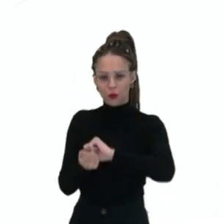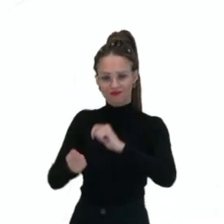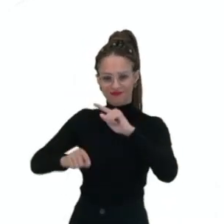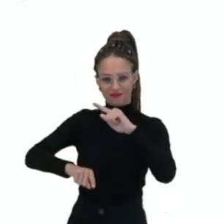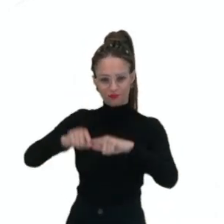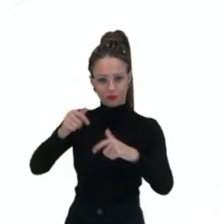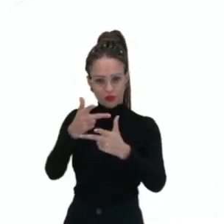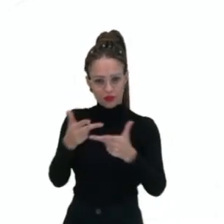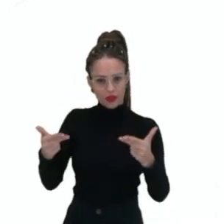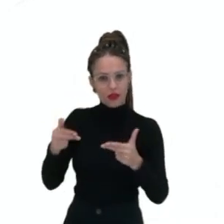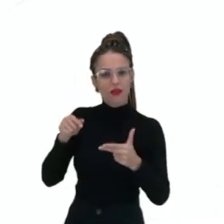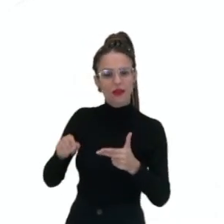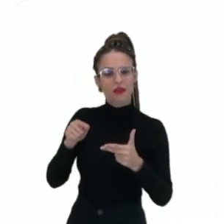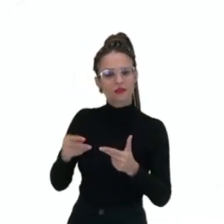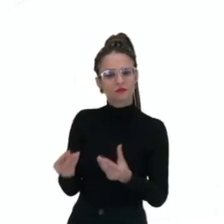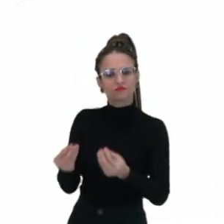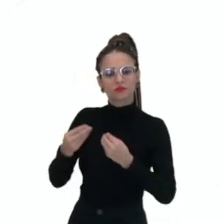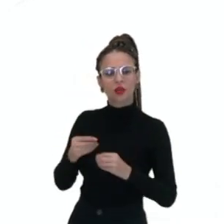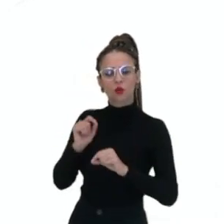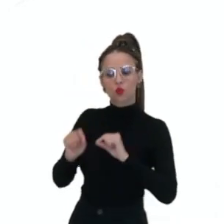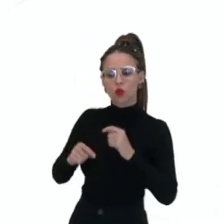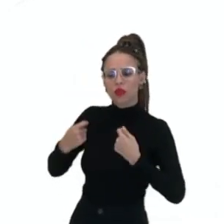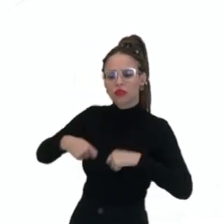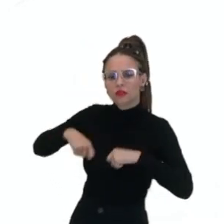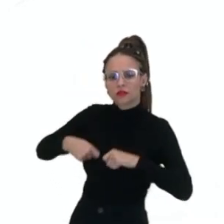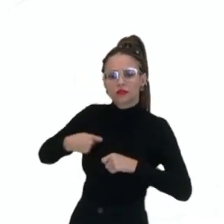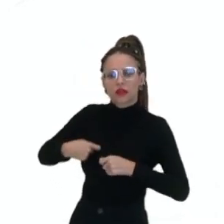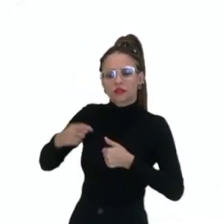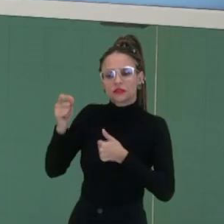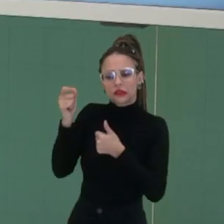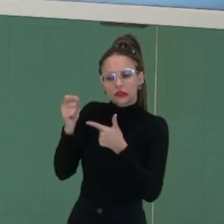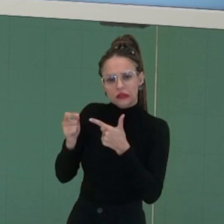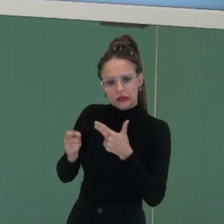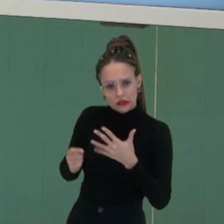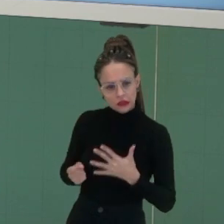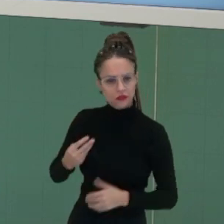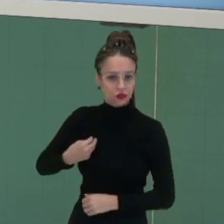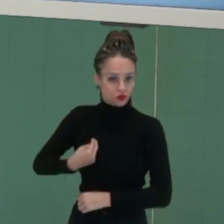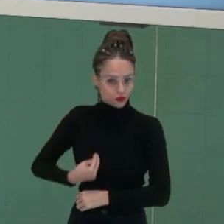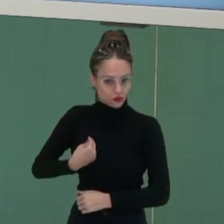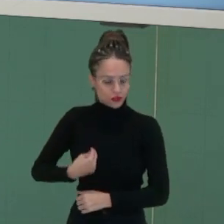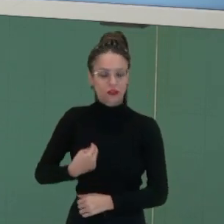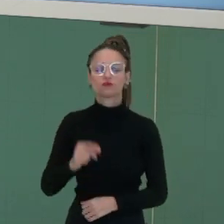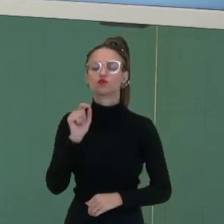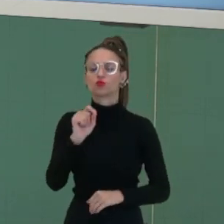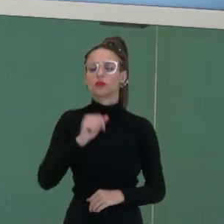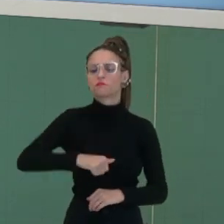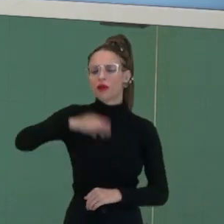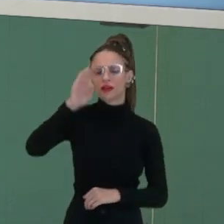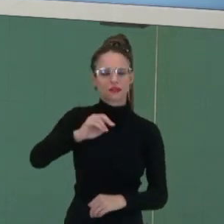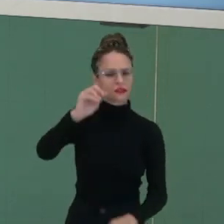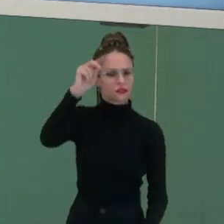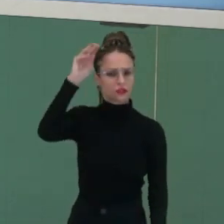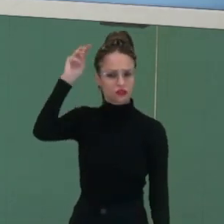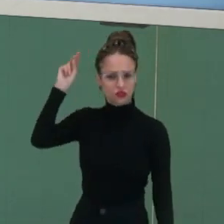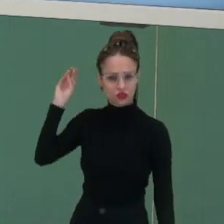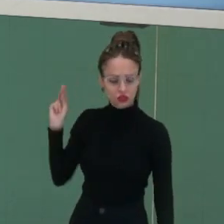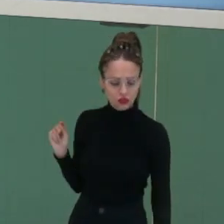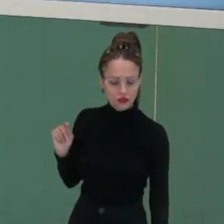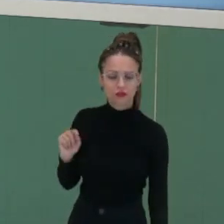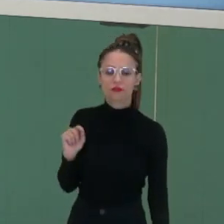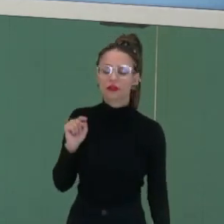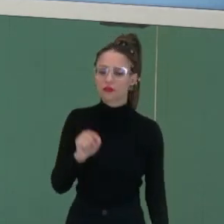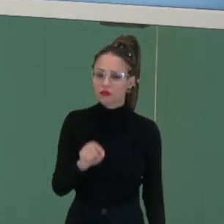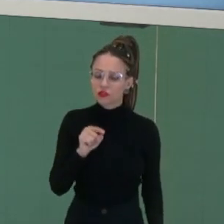esses bens vêm suprir as nossas necessidades, né? E uma das formas mais antigas que nós temos